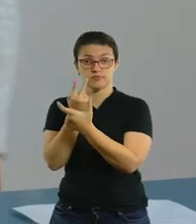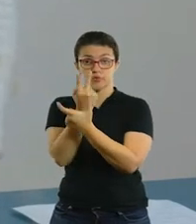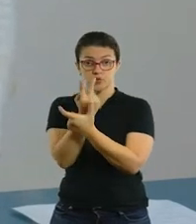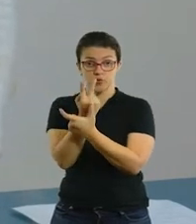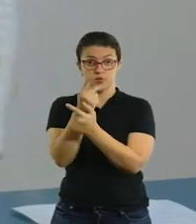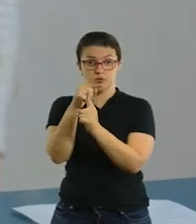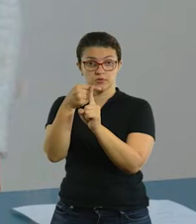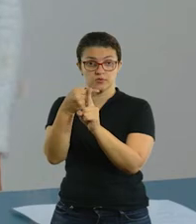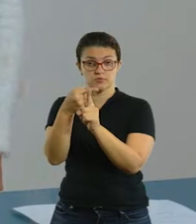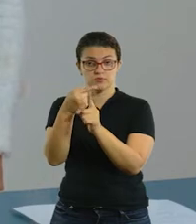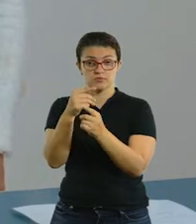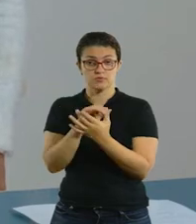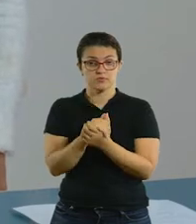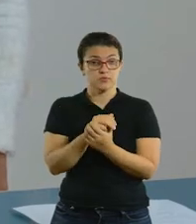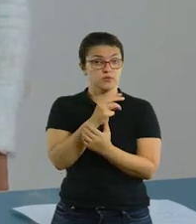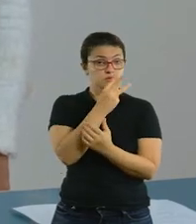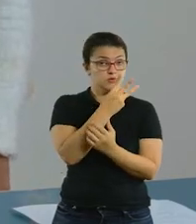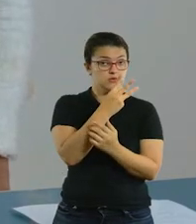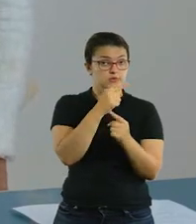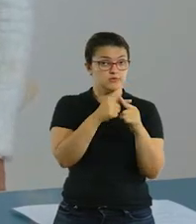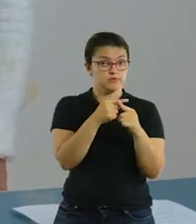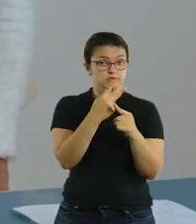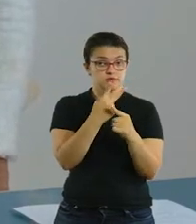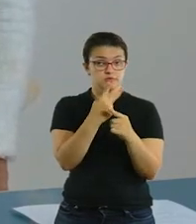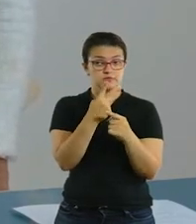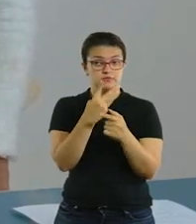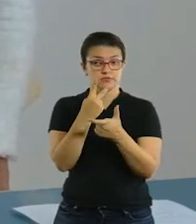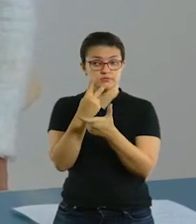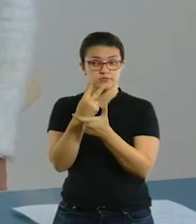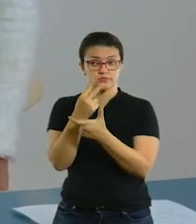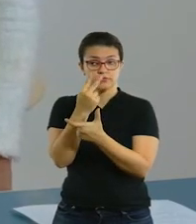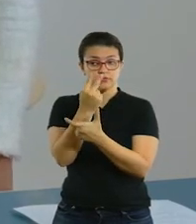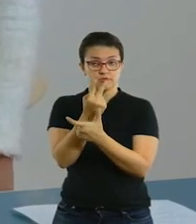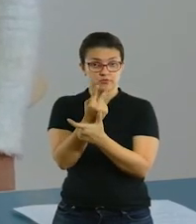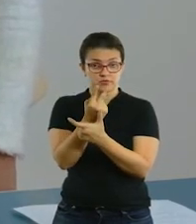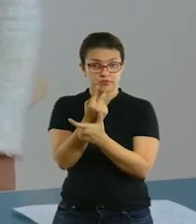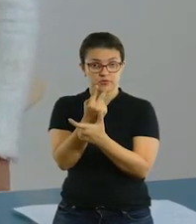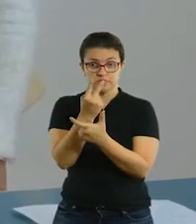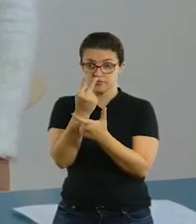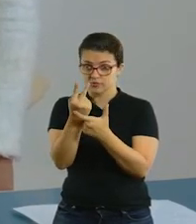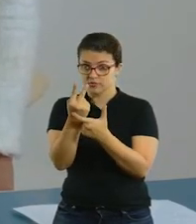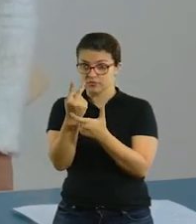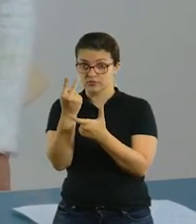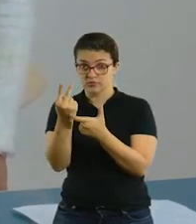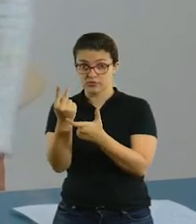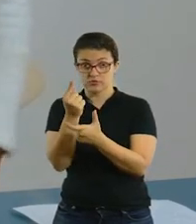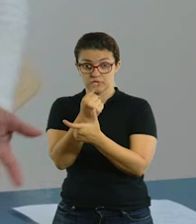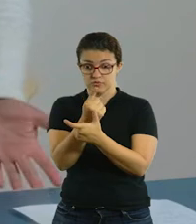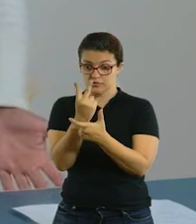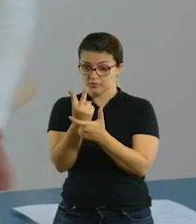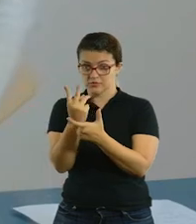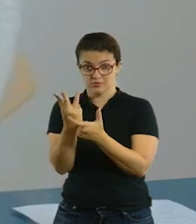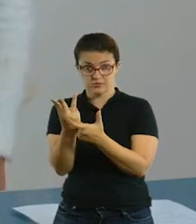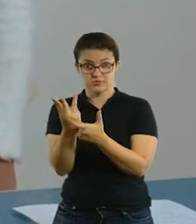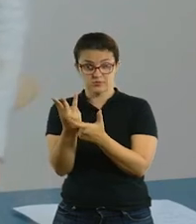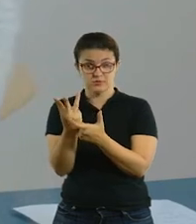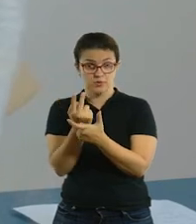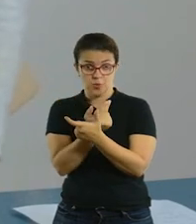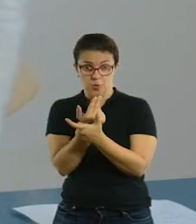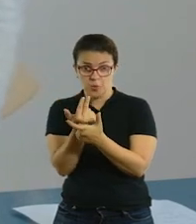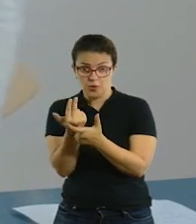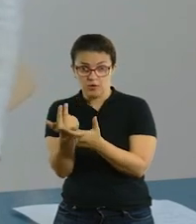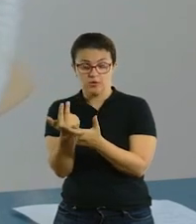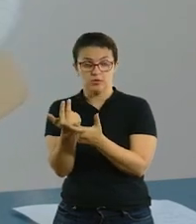eu estou falando, ó, 3 vezes 2. Então, eu tenho 2, 1, 2, 3 vezes. Essas são as minhas parcelas